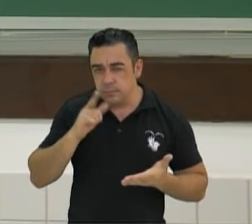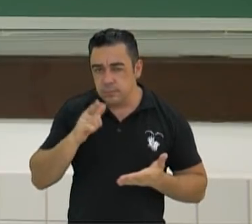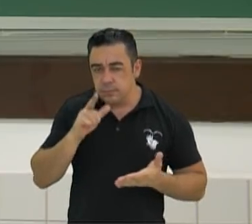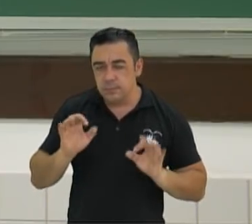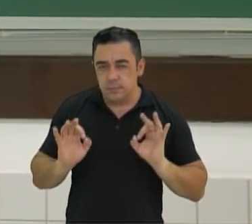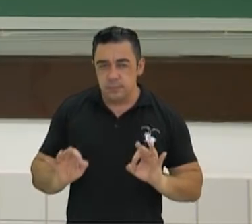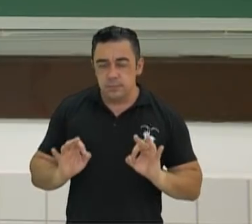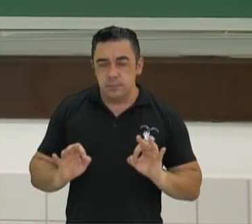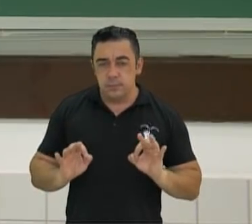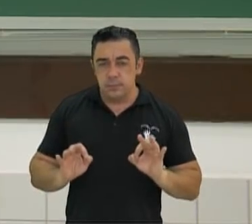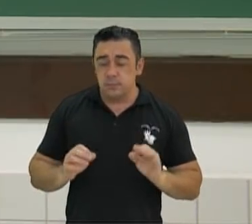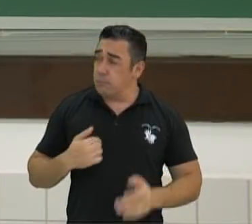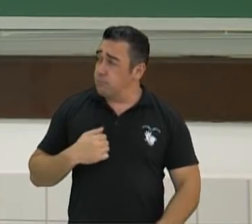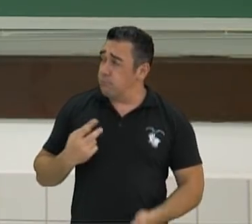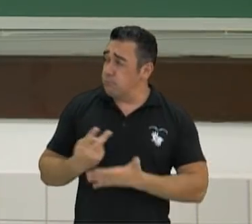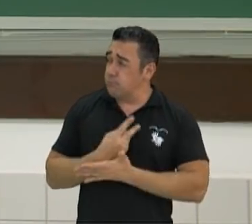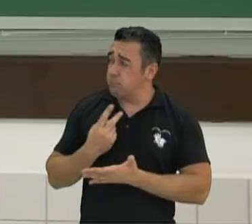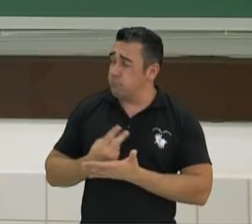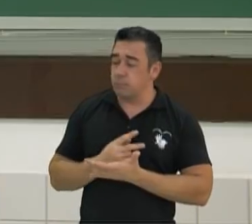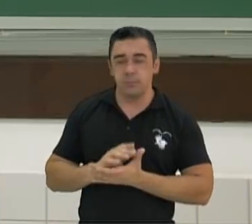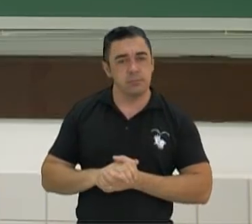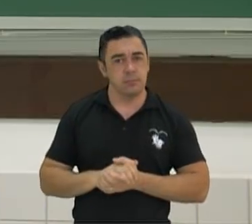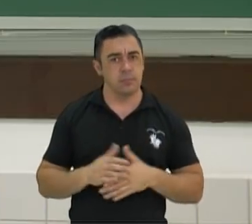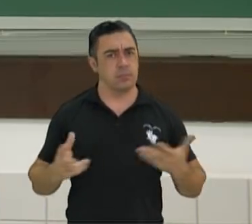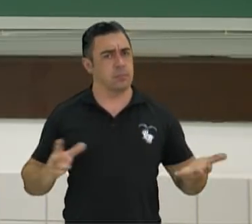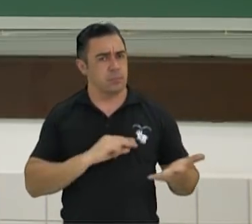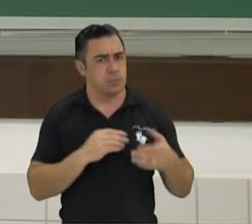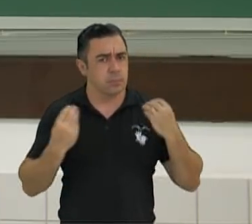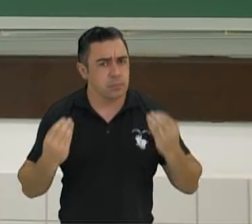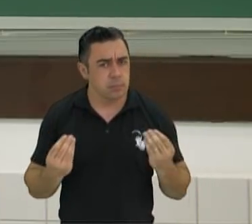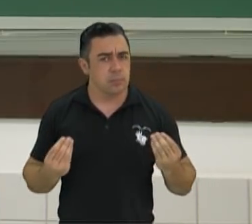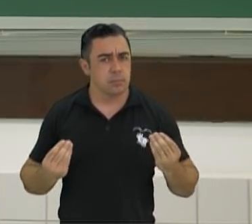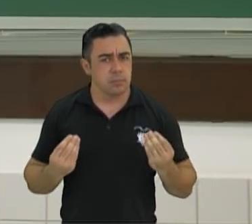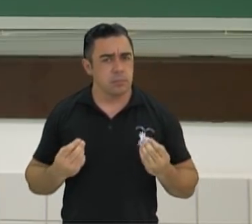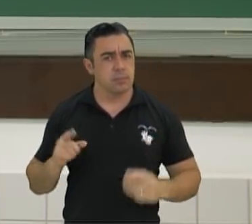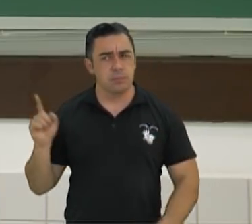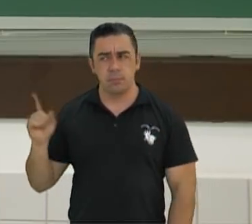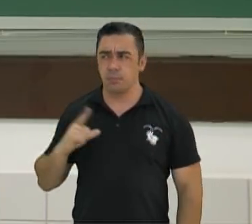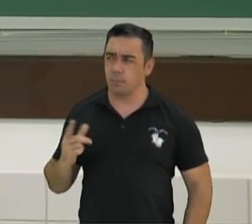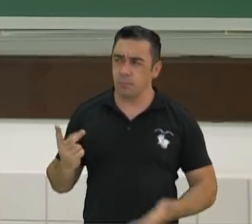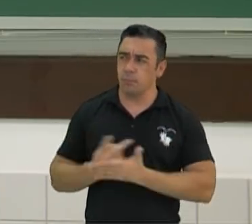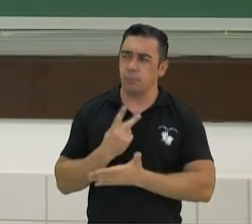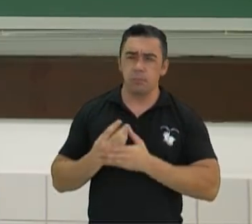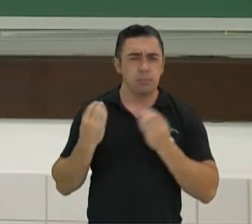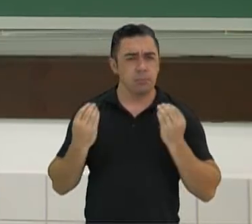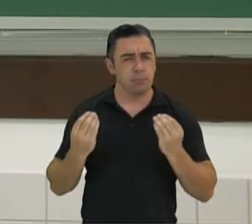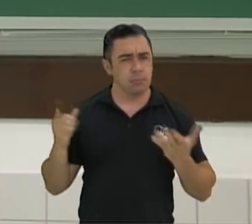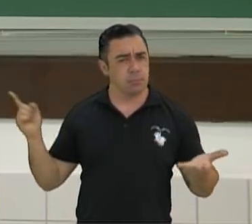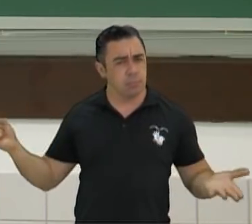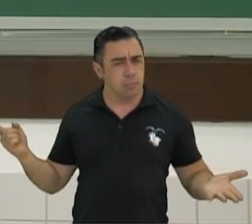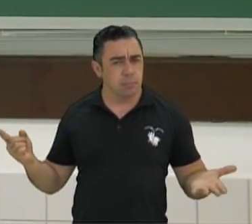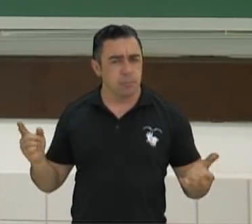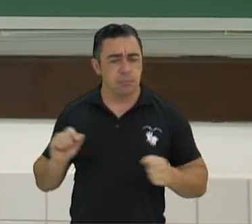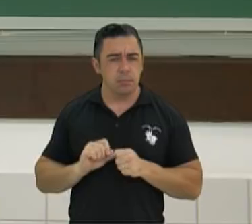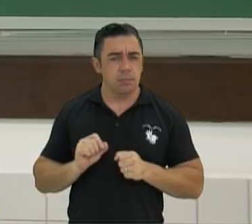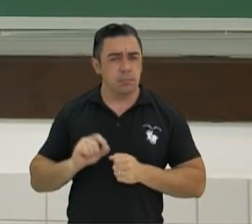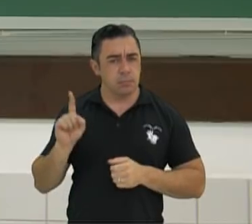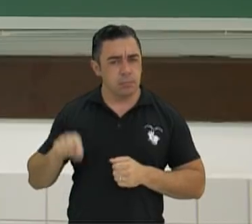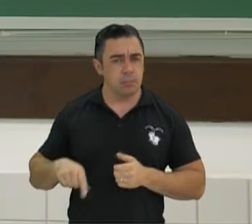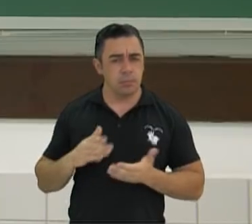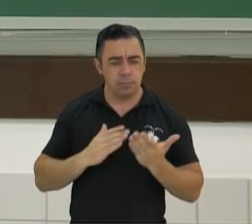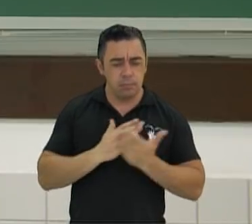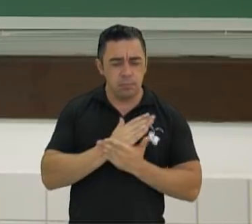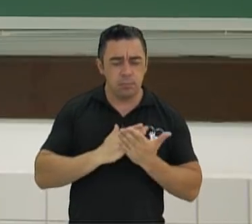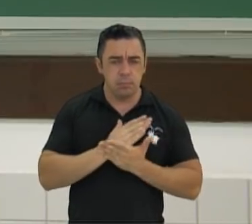acertou? Não, prof. Oxi, foi uma sacanagem aí, prof. Como que a prof fez um exercício de